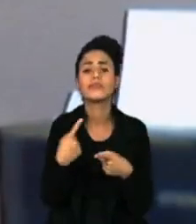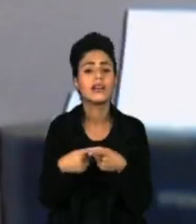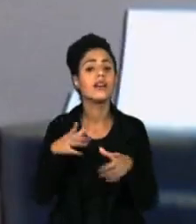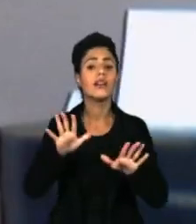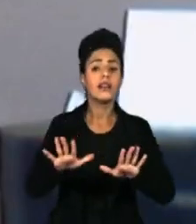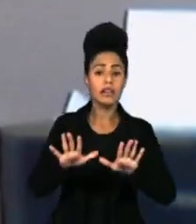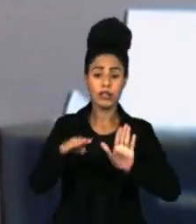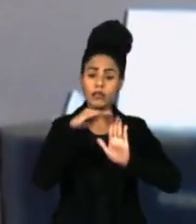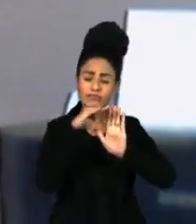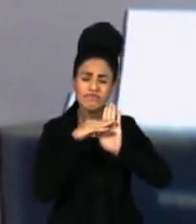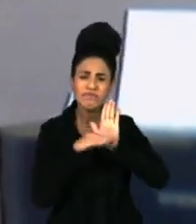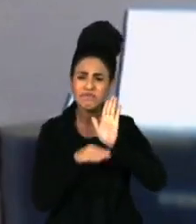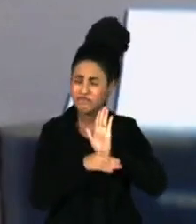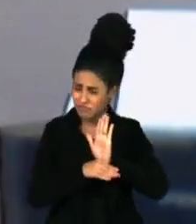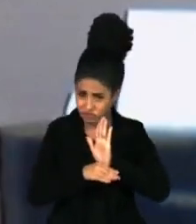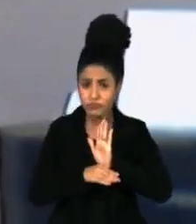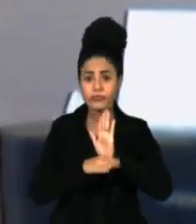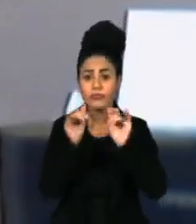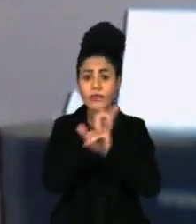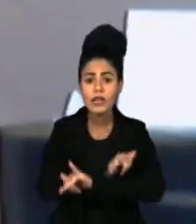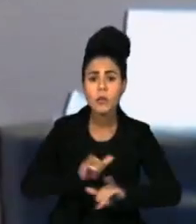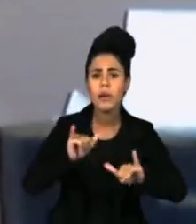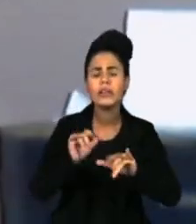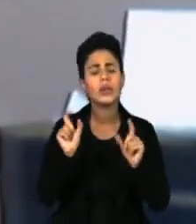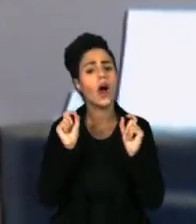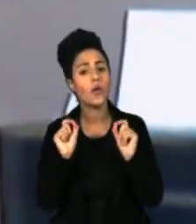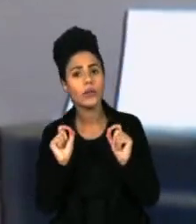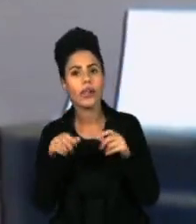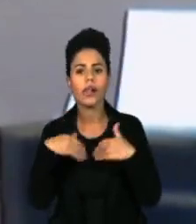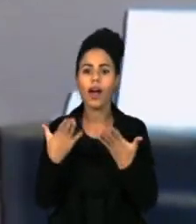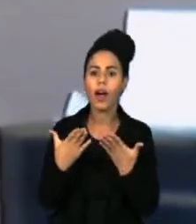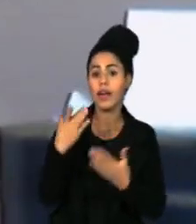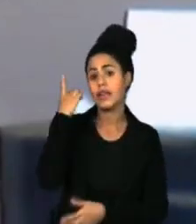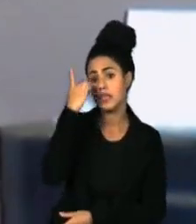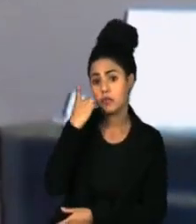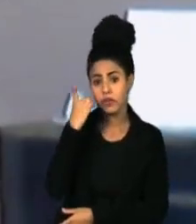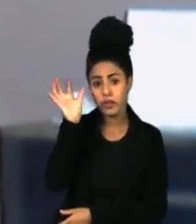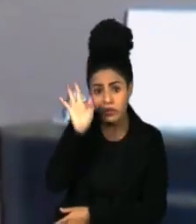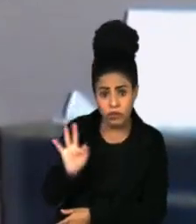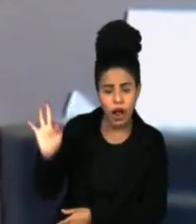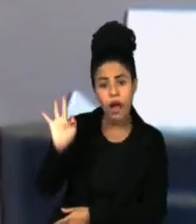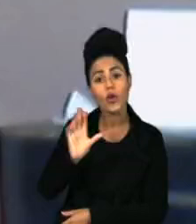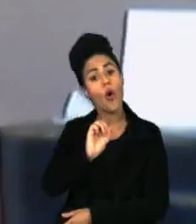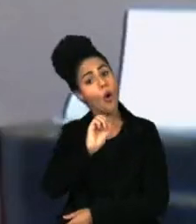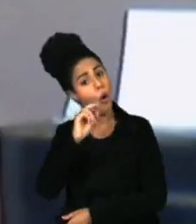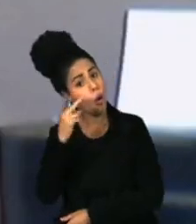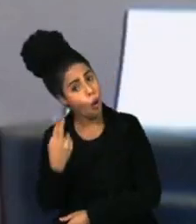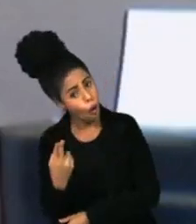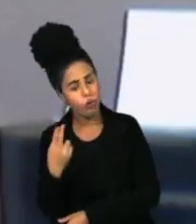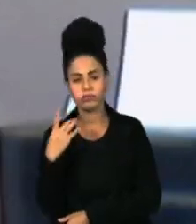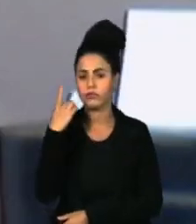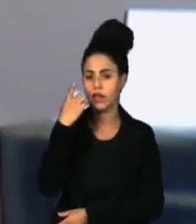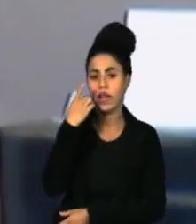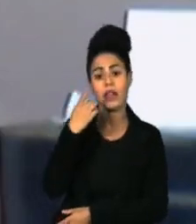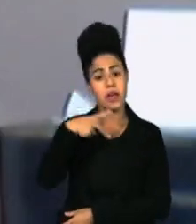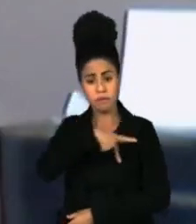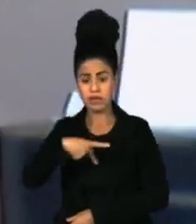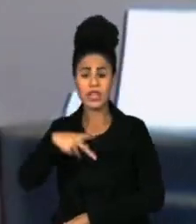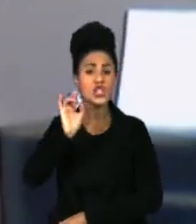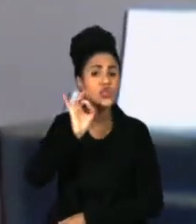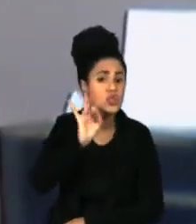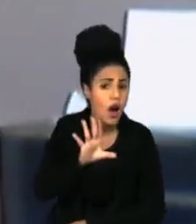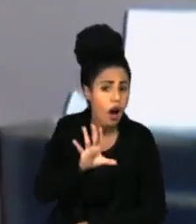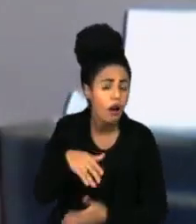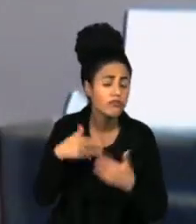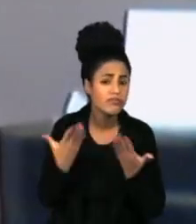Porque o relatório, ele só traz anúncios relacionados a deputados federais ou candidatos a esse pleito e à presidência. Só